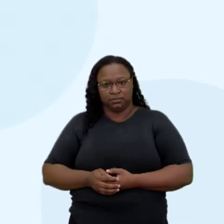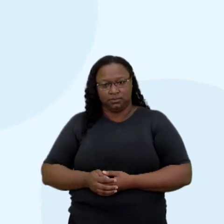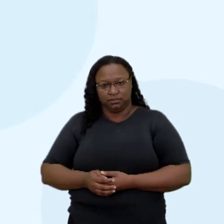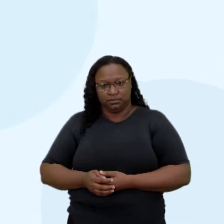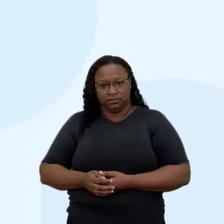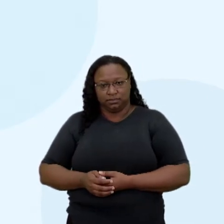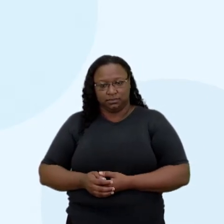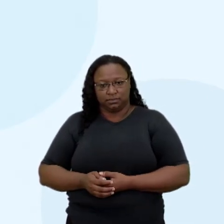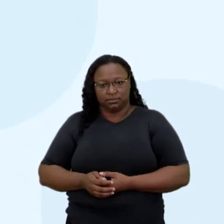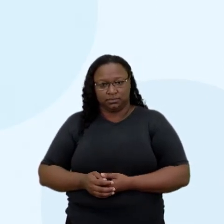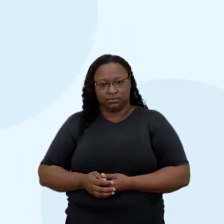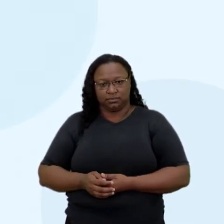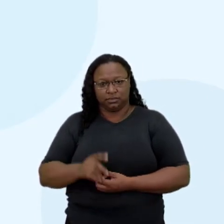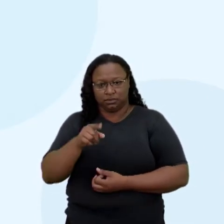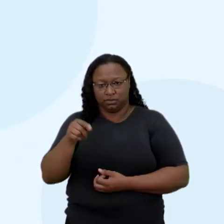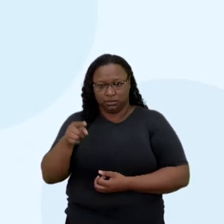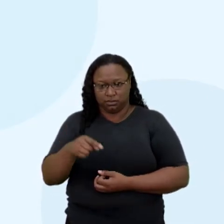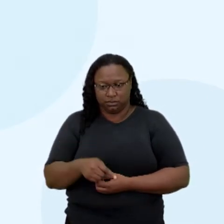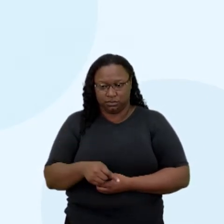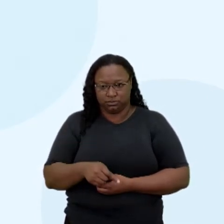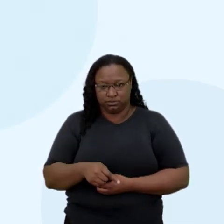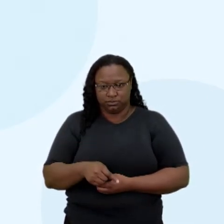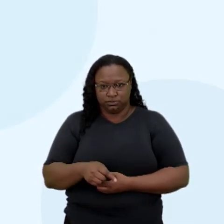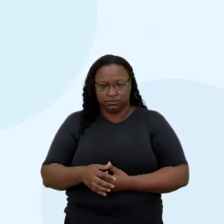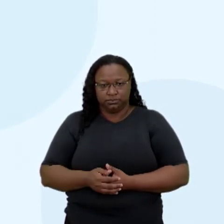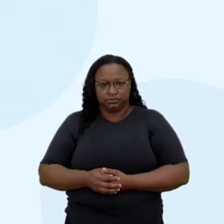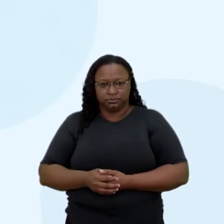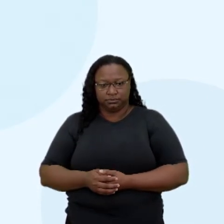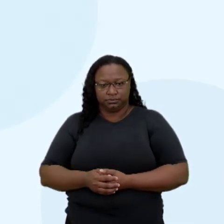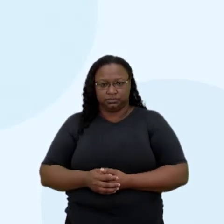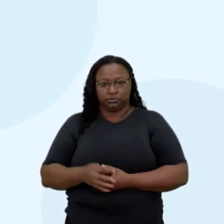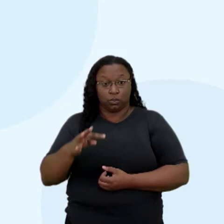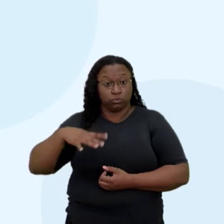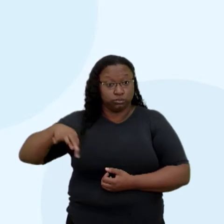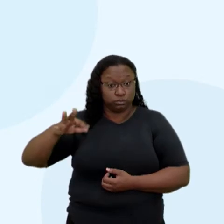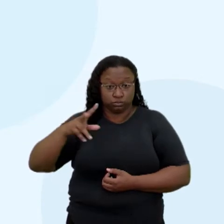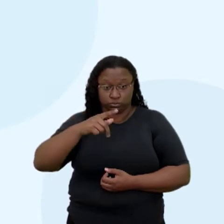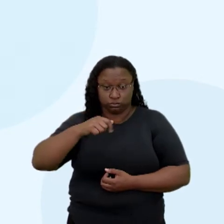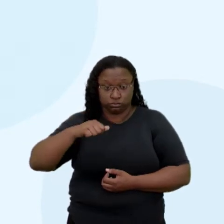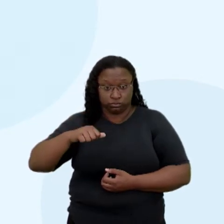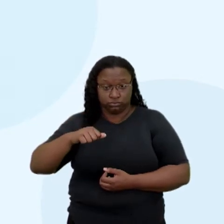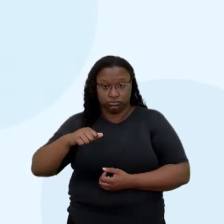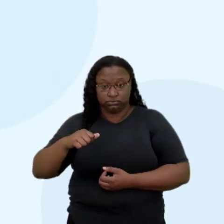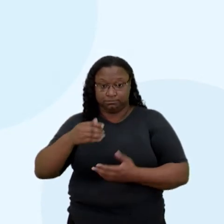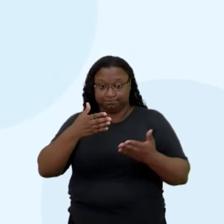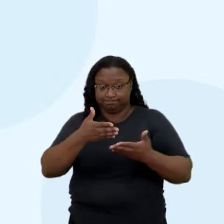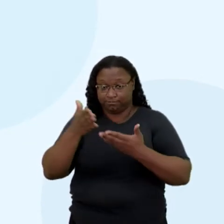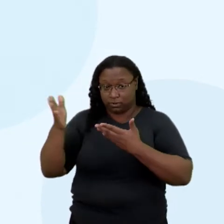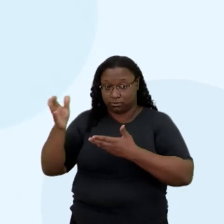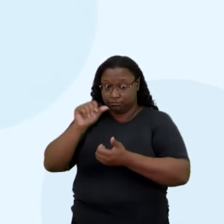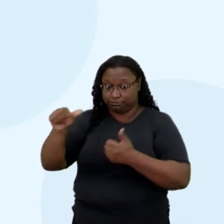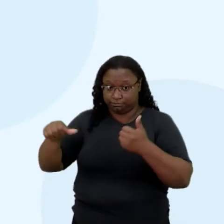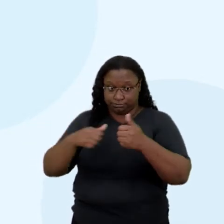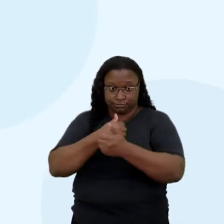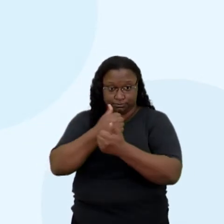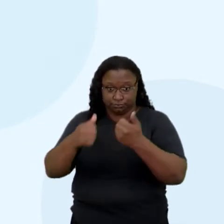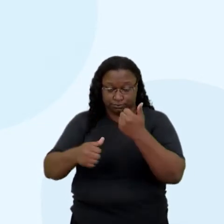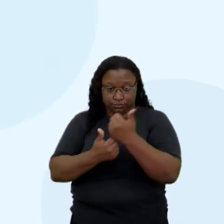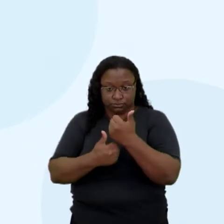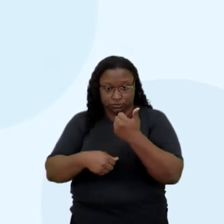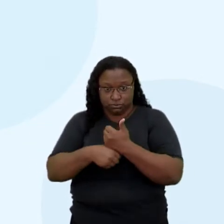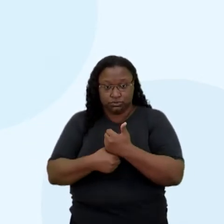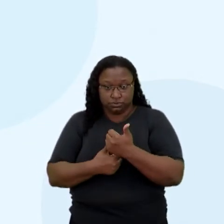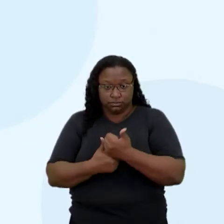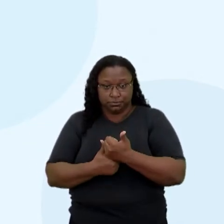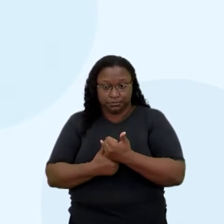fez anterior aos valores de y. Veja, tudo tá aí para você substituir. Ah, professor, tá não, o modelo